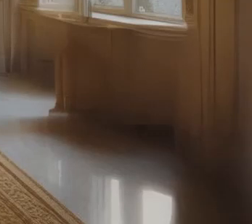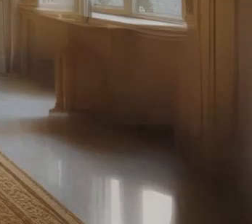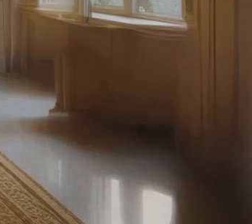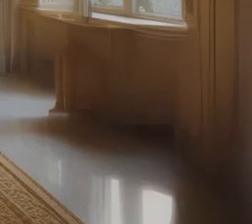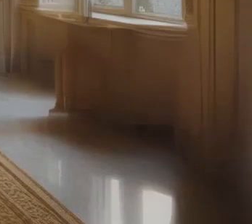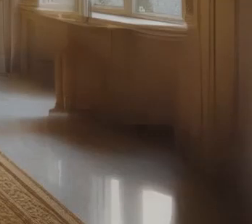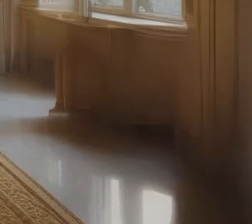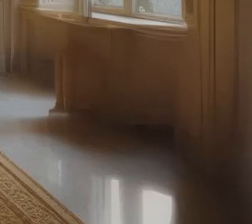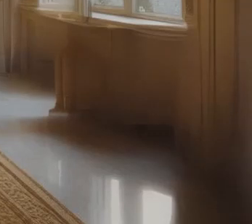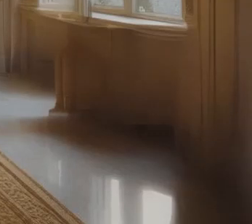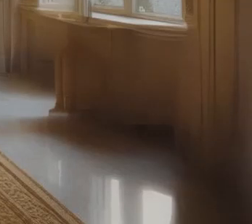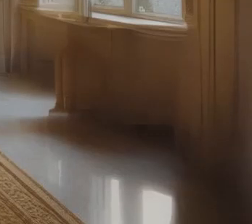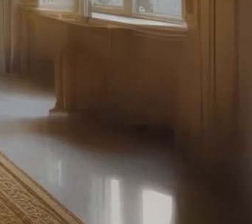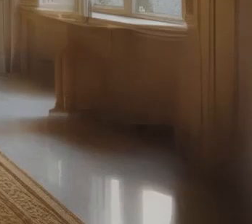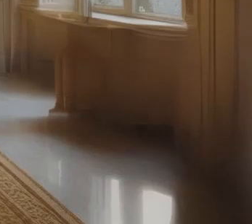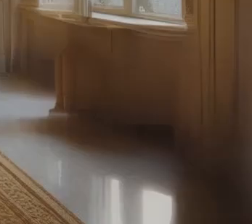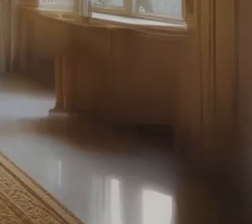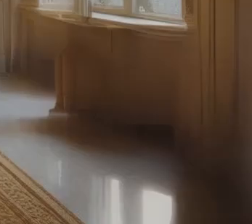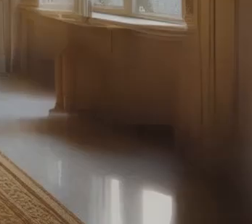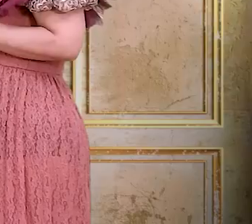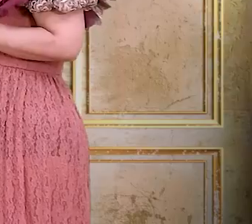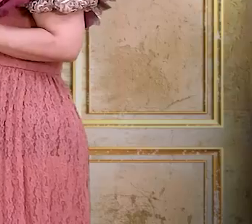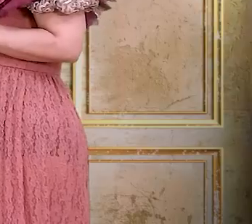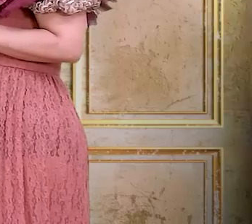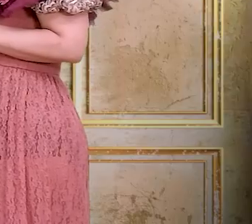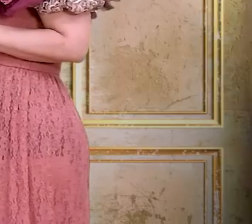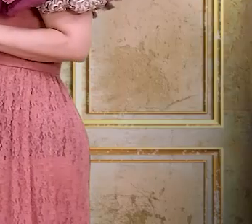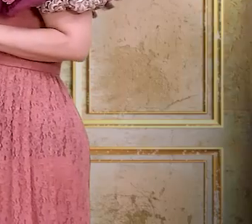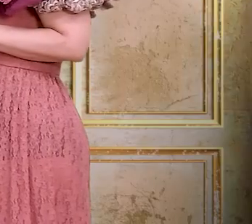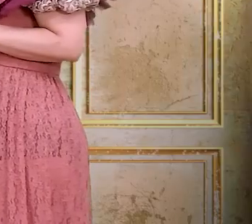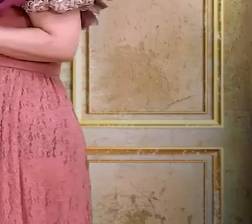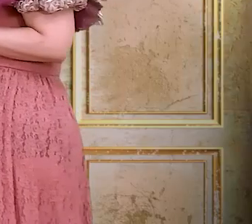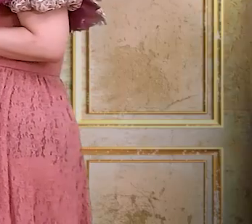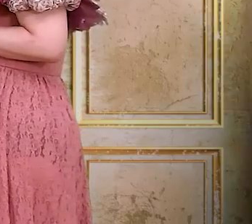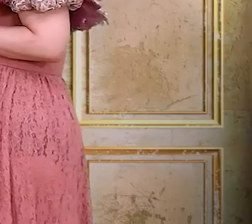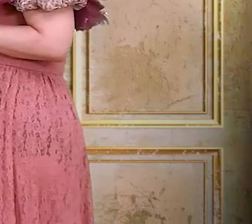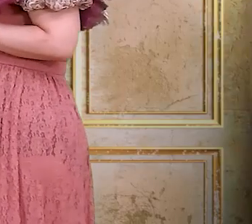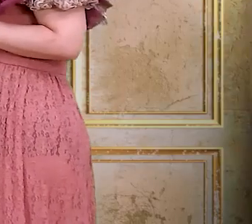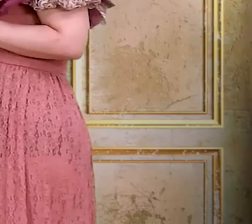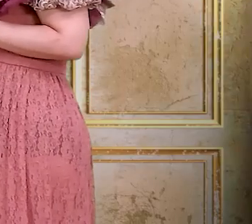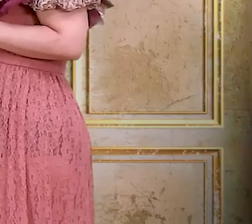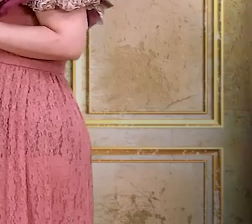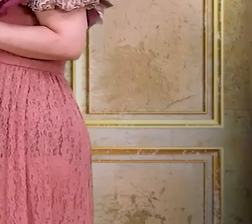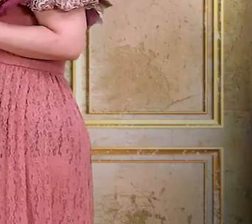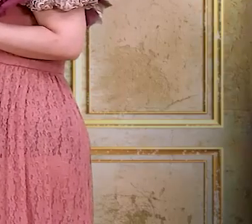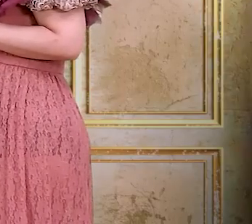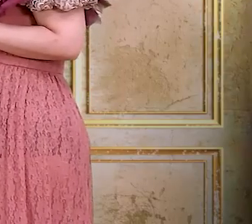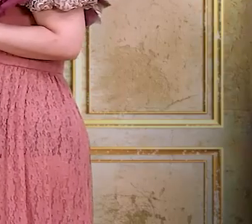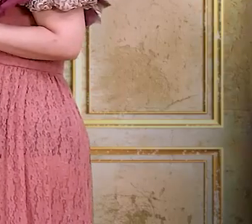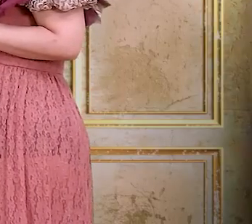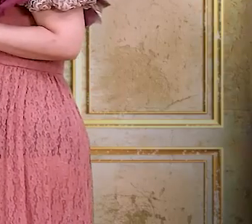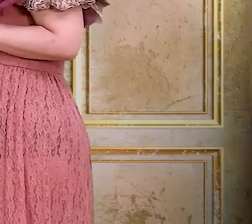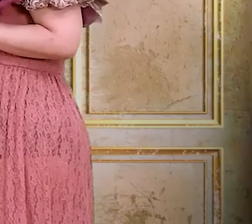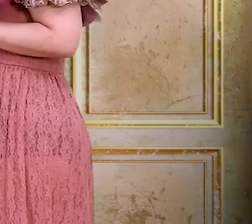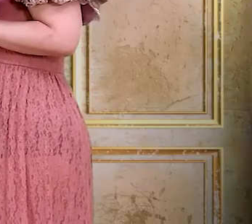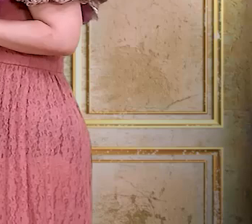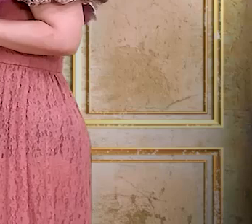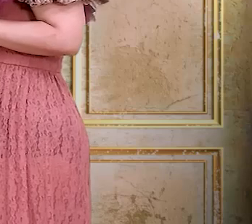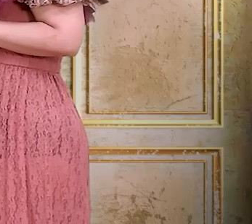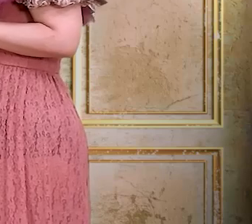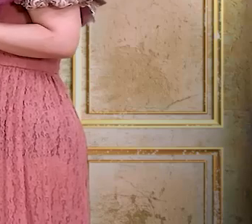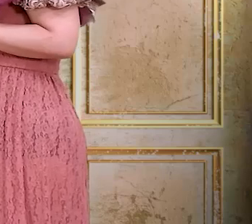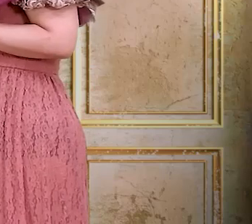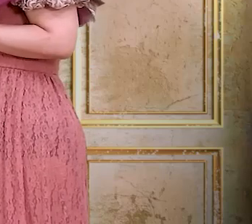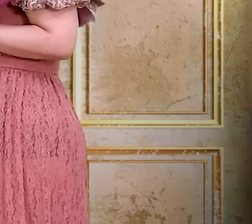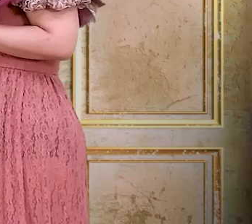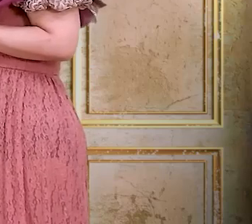restitui intacto, e 20 em dinheiro. Ao juro de 6%, essa quantia lhe rendeu 1,84